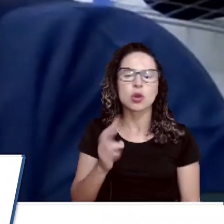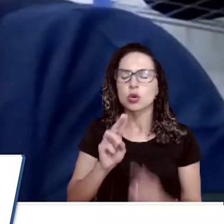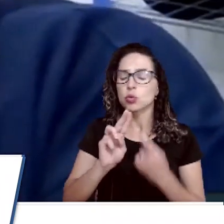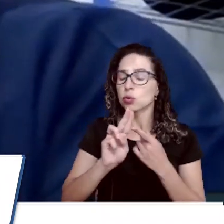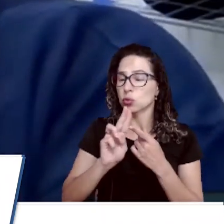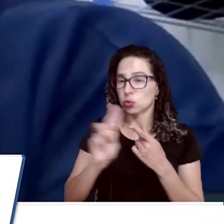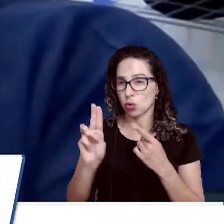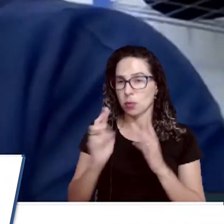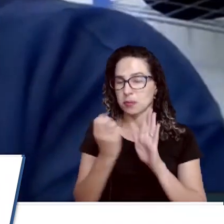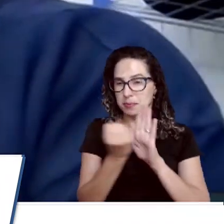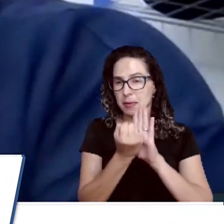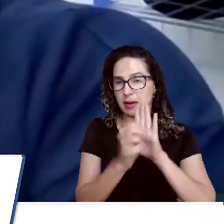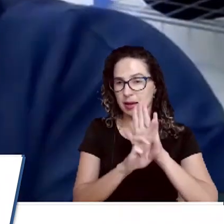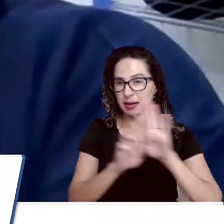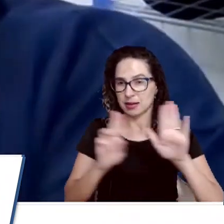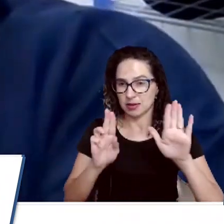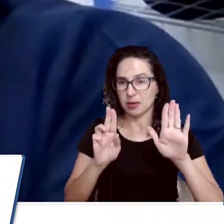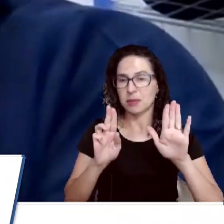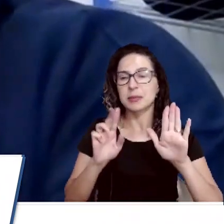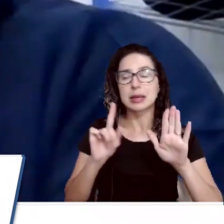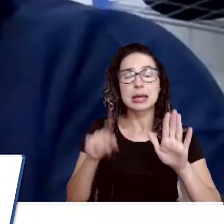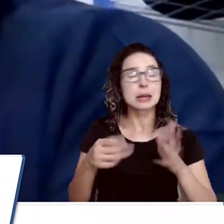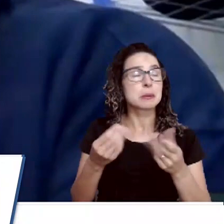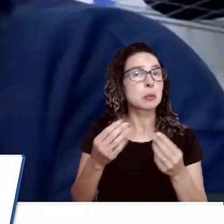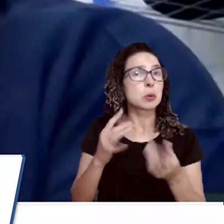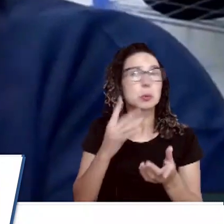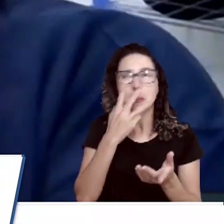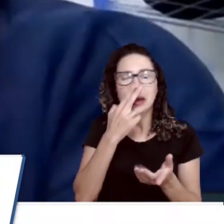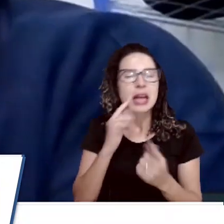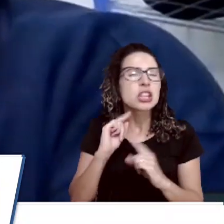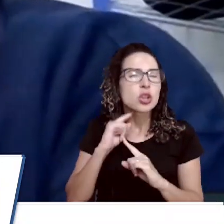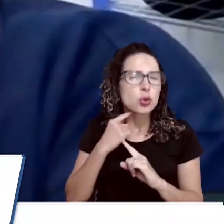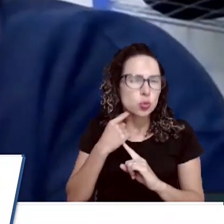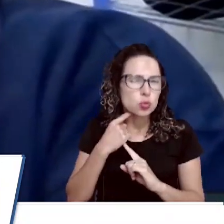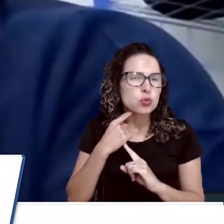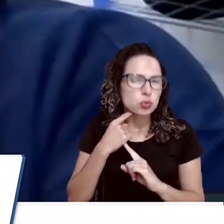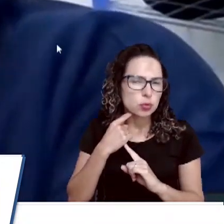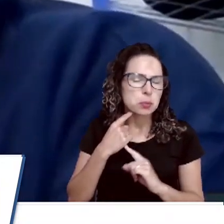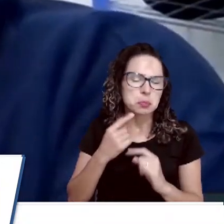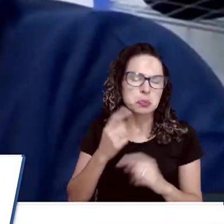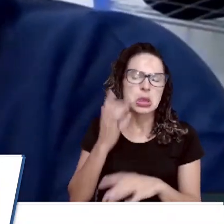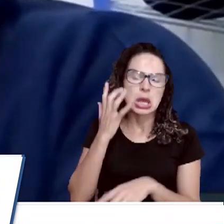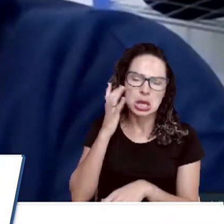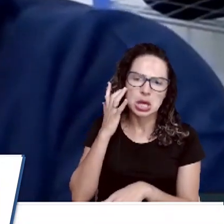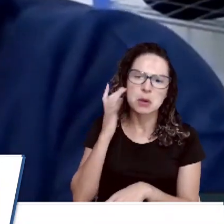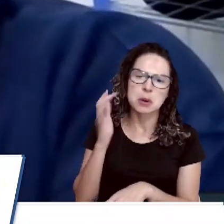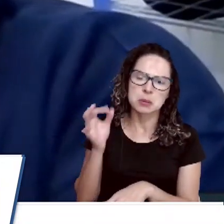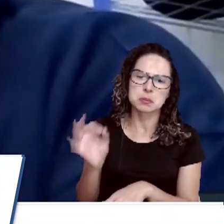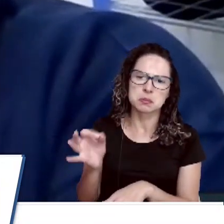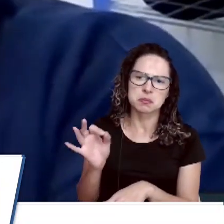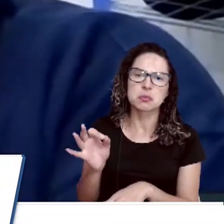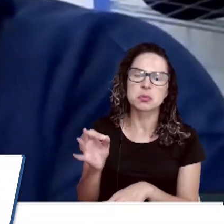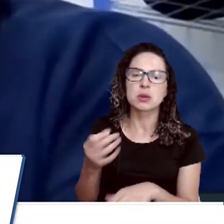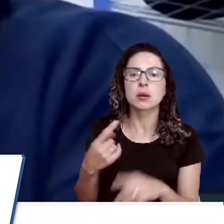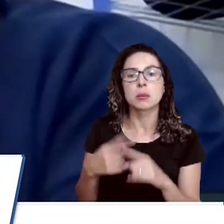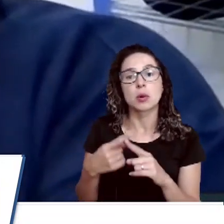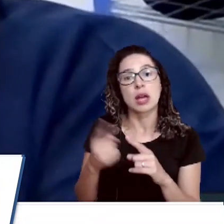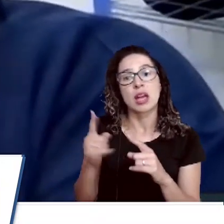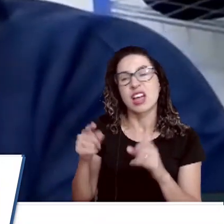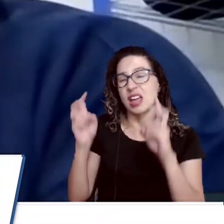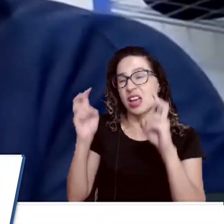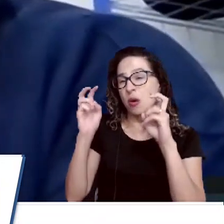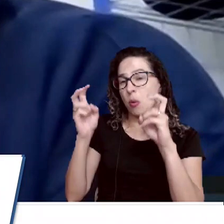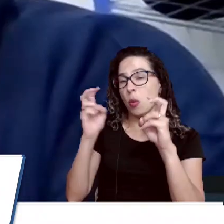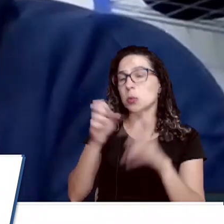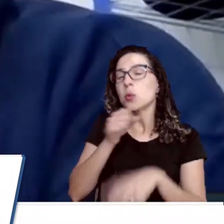demasiadamente queimado na nossa cidade. E na conversa, e acredito mesmo, porque são ônibus velhos